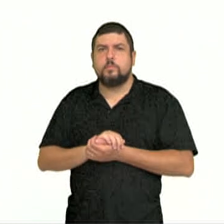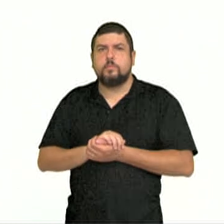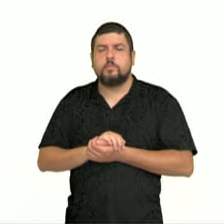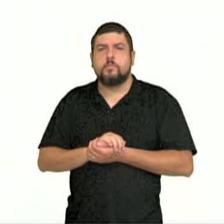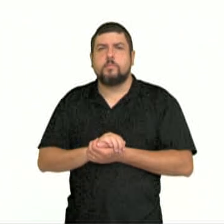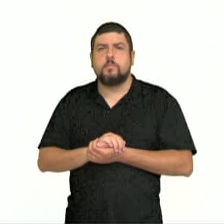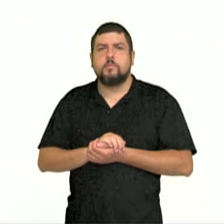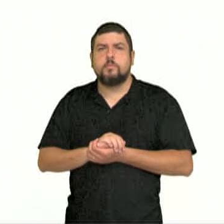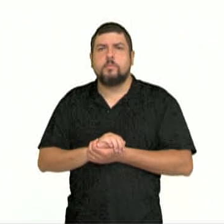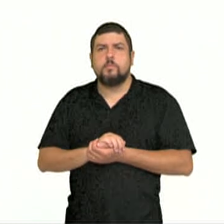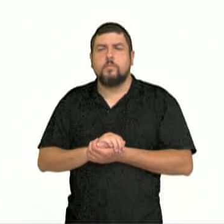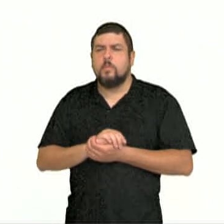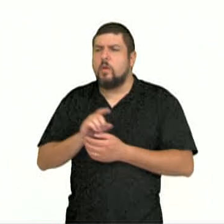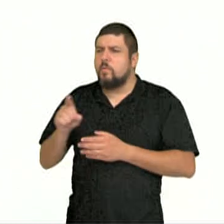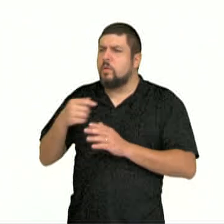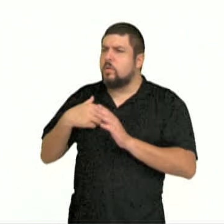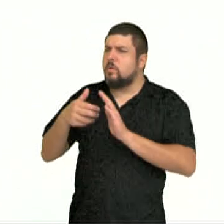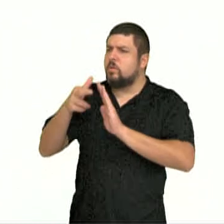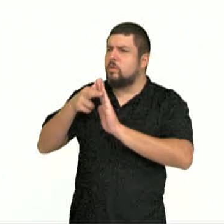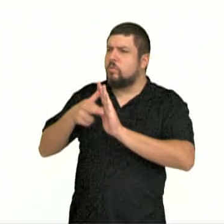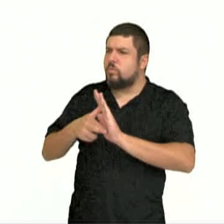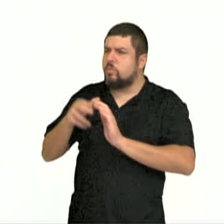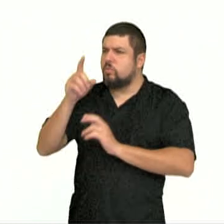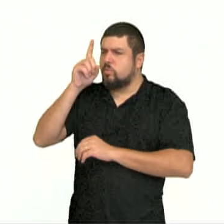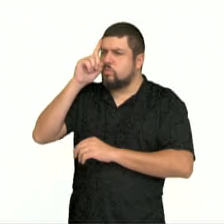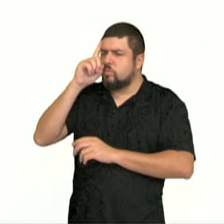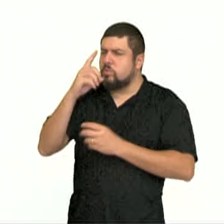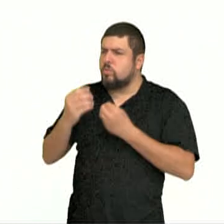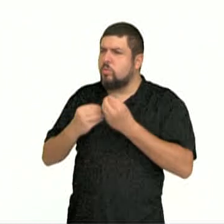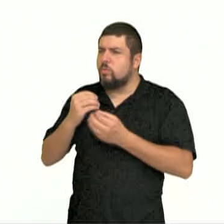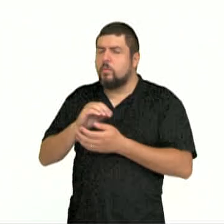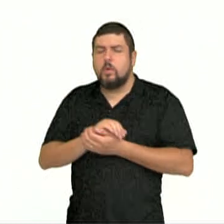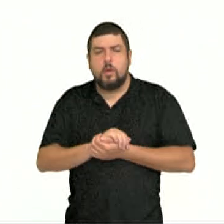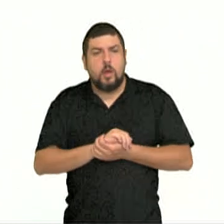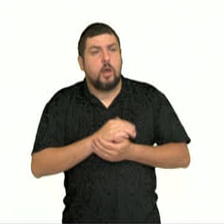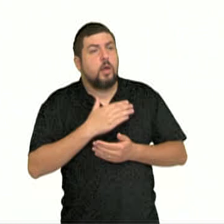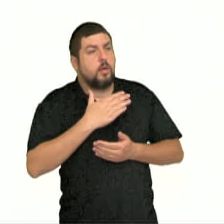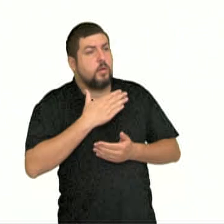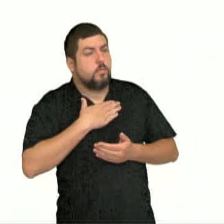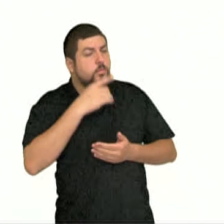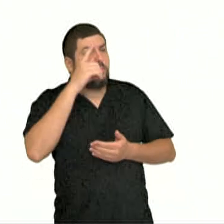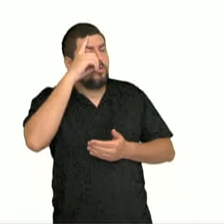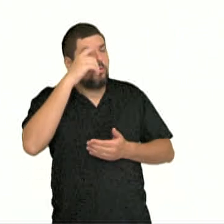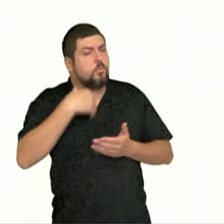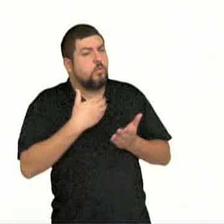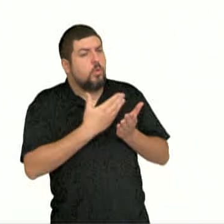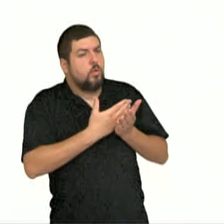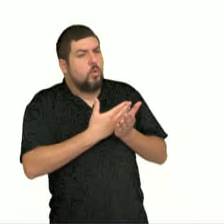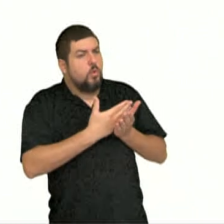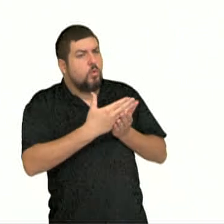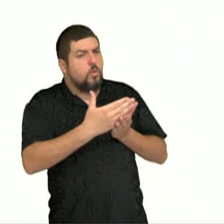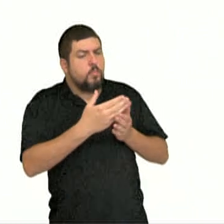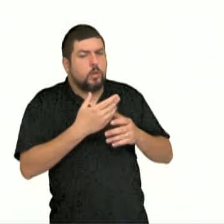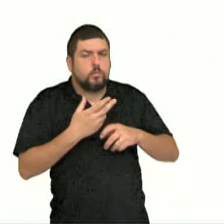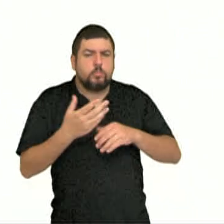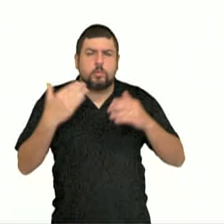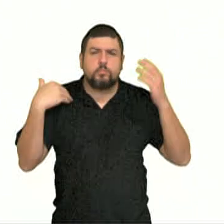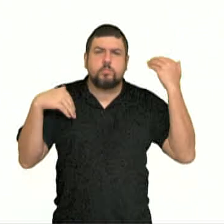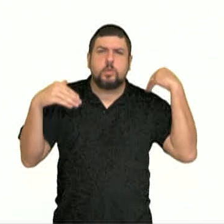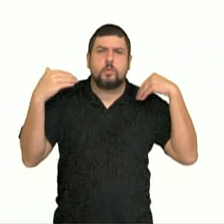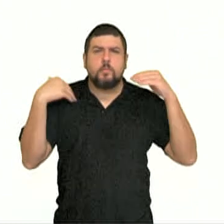né? Você tem uma rotina matinal? Meu dia geralmente começa com uma expedição pelo jardim. Dou ração